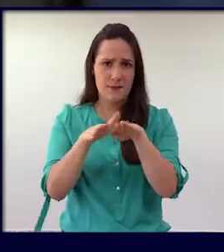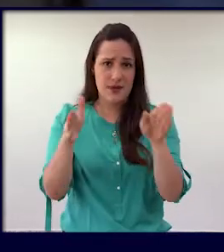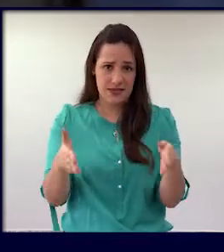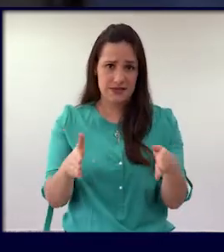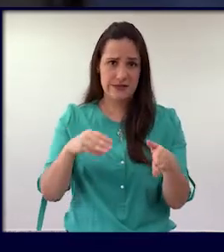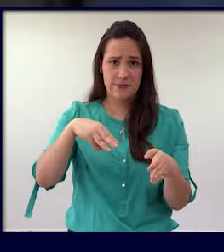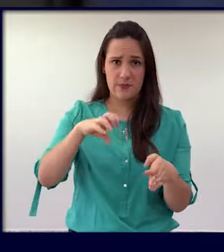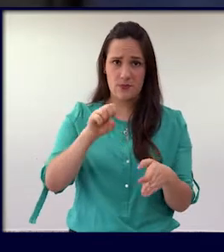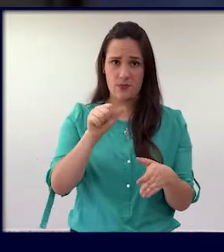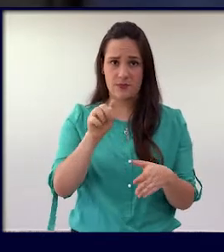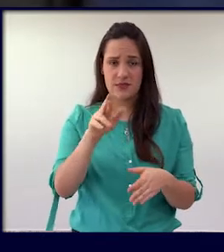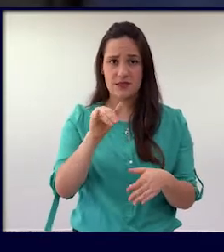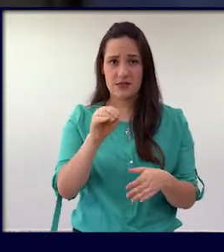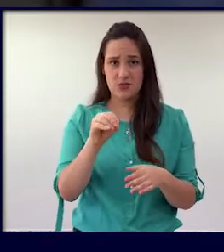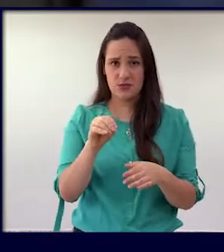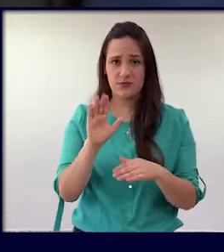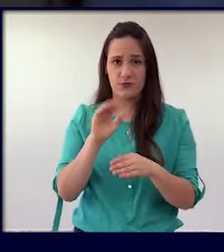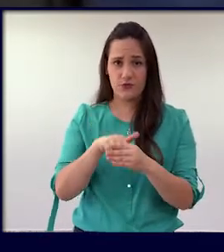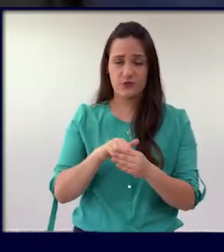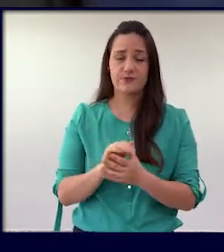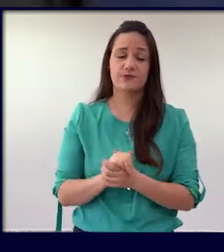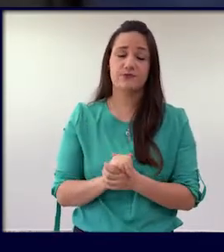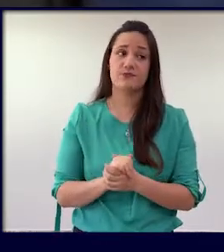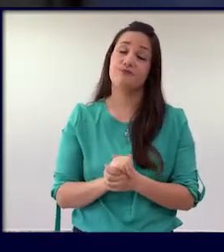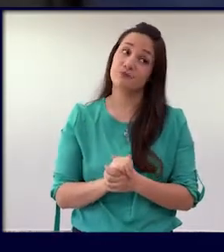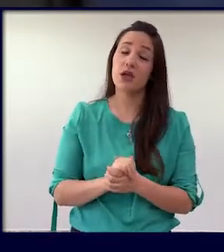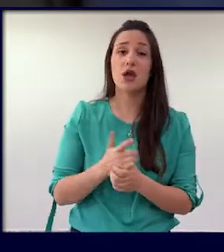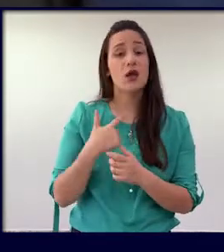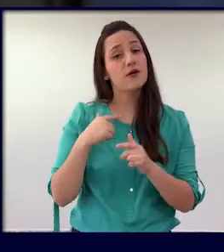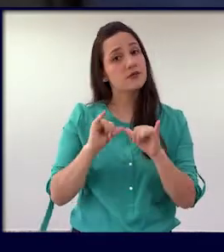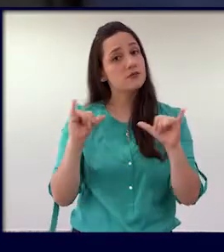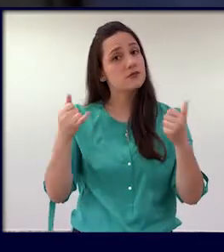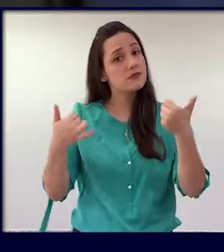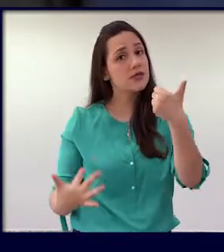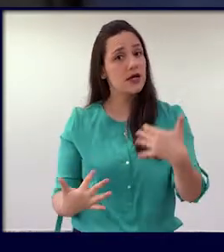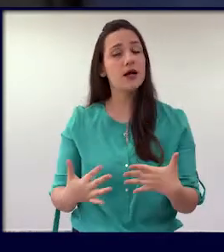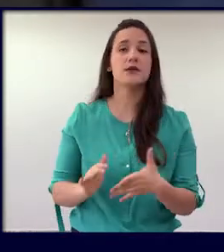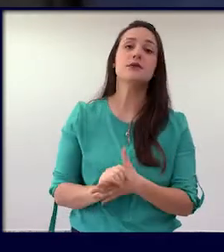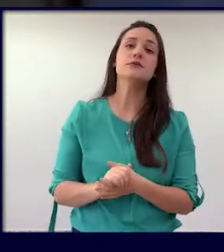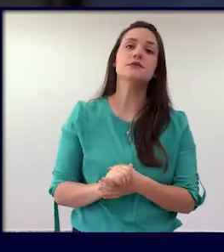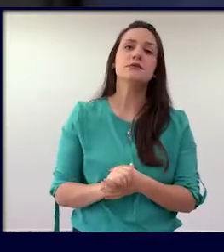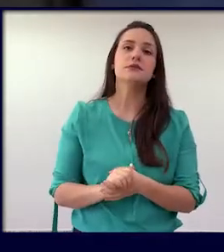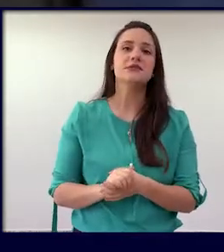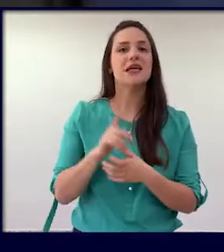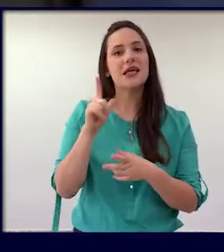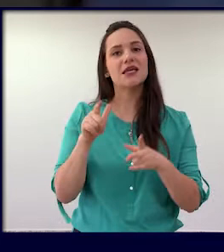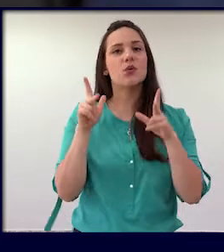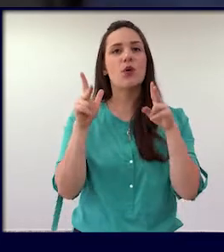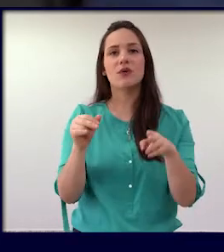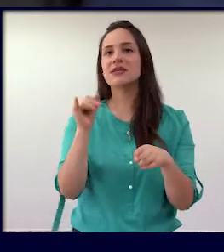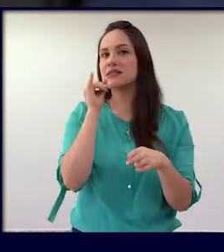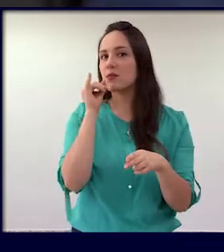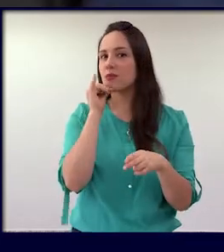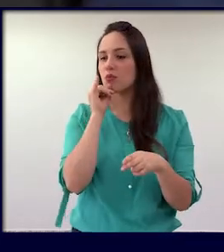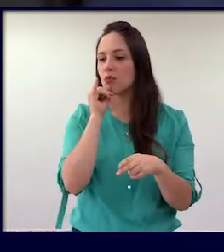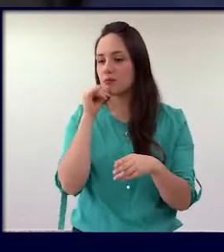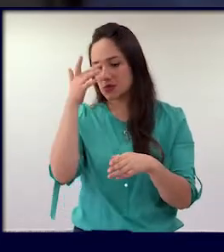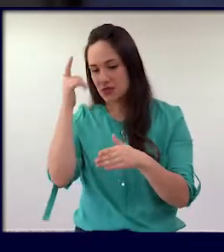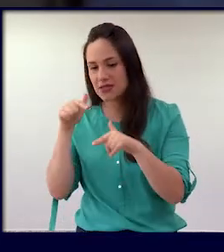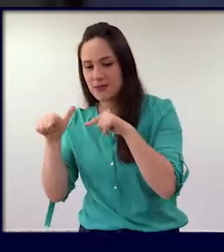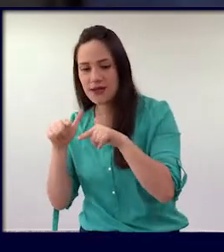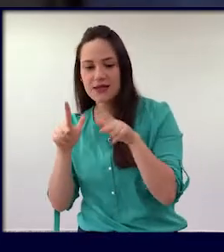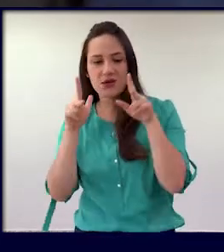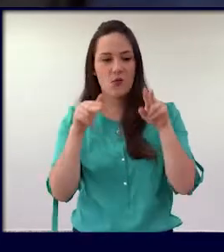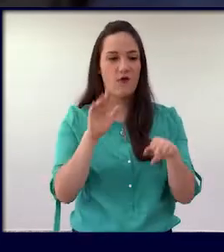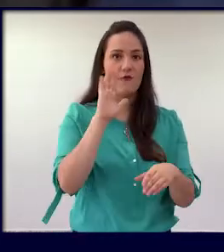Olha, Alex, eu diria a você e a todos que nos ouvem que a importância do mesário é a mesma importância da